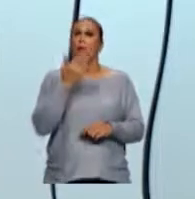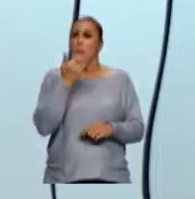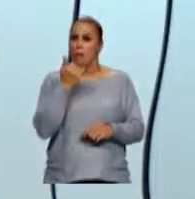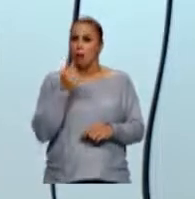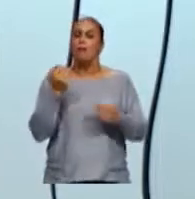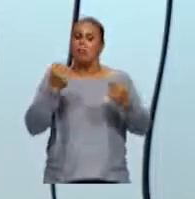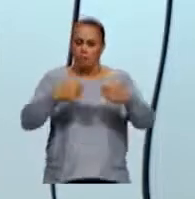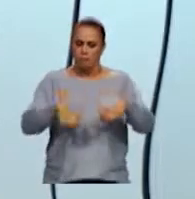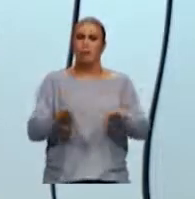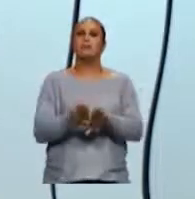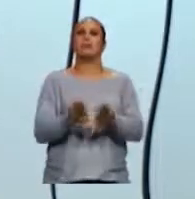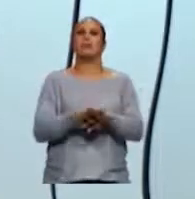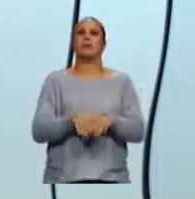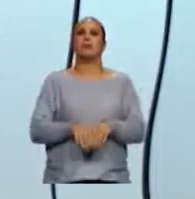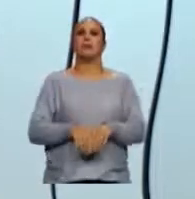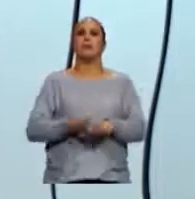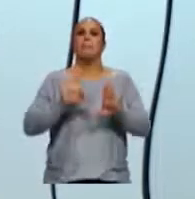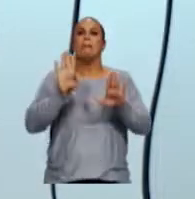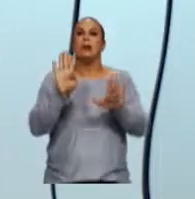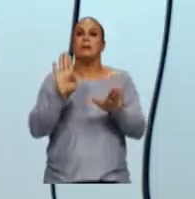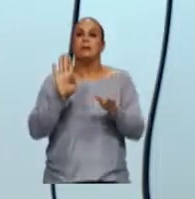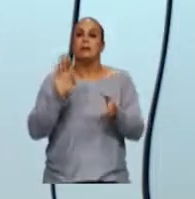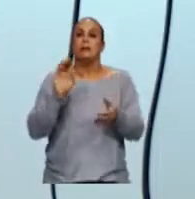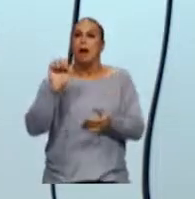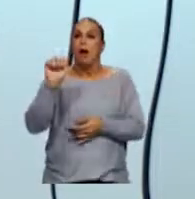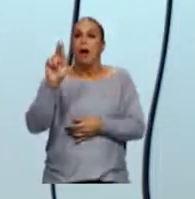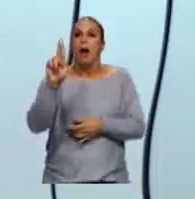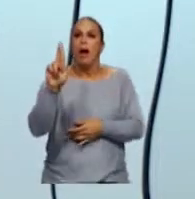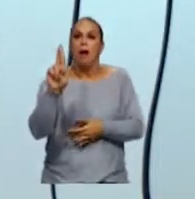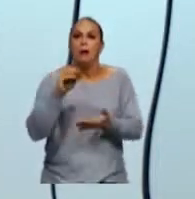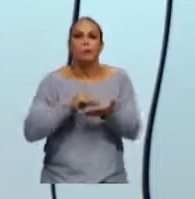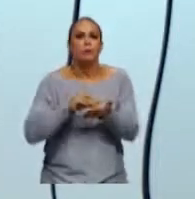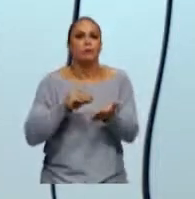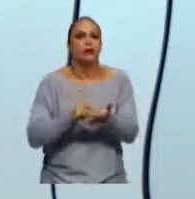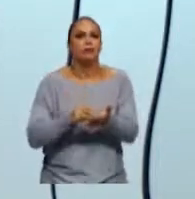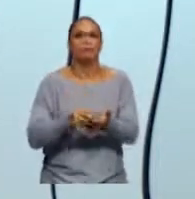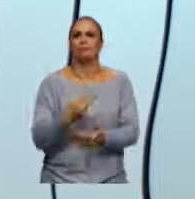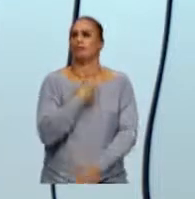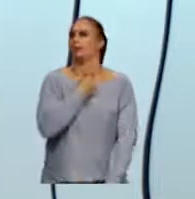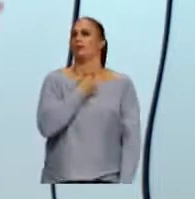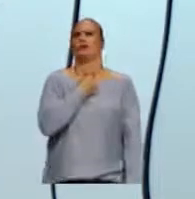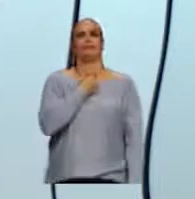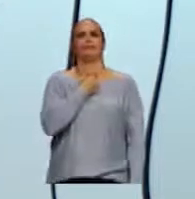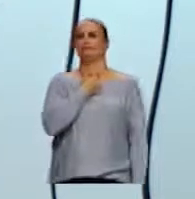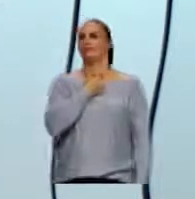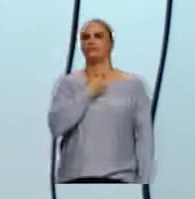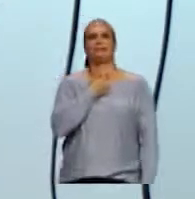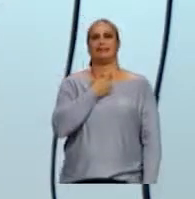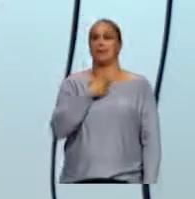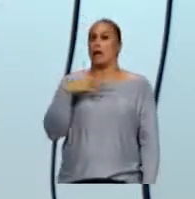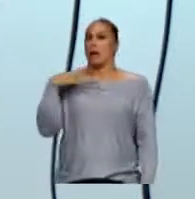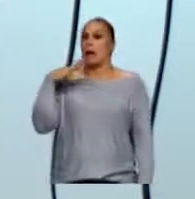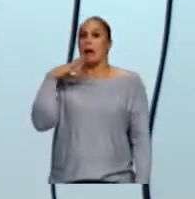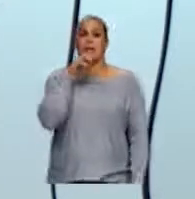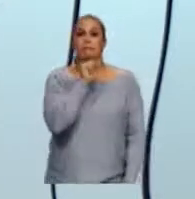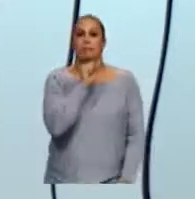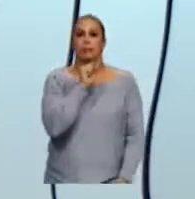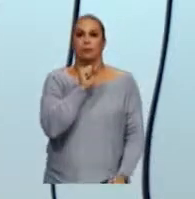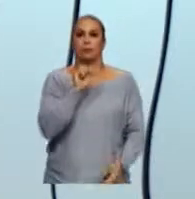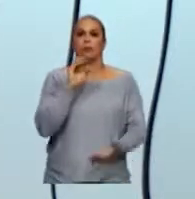ficar segundos. Com poucos segundos, se você tampar o nariz e a boca, você consegue se sentir